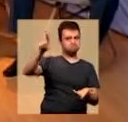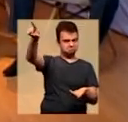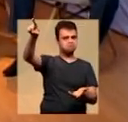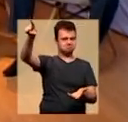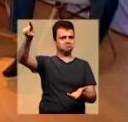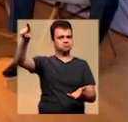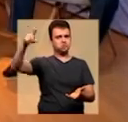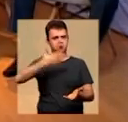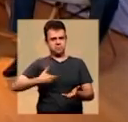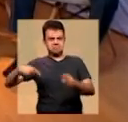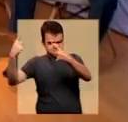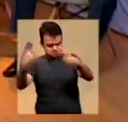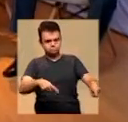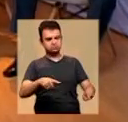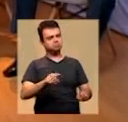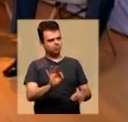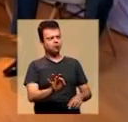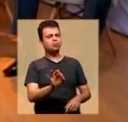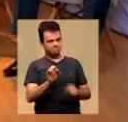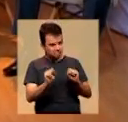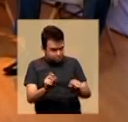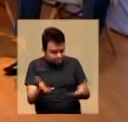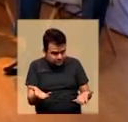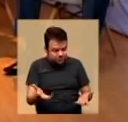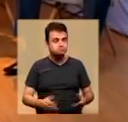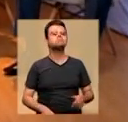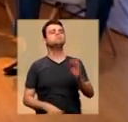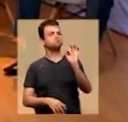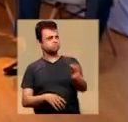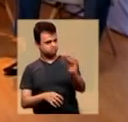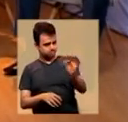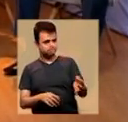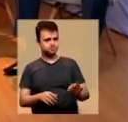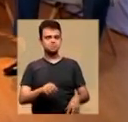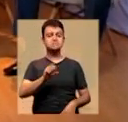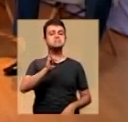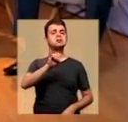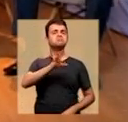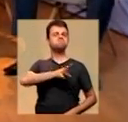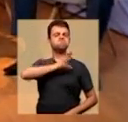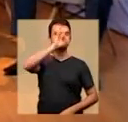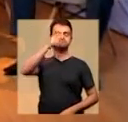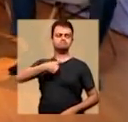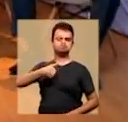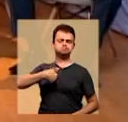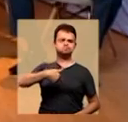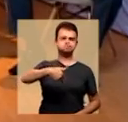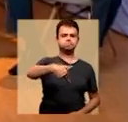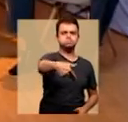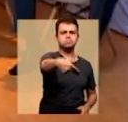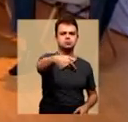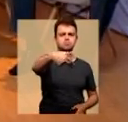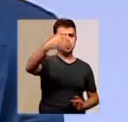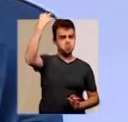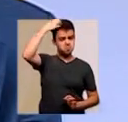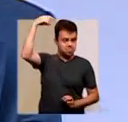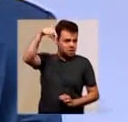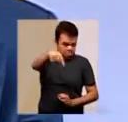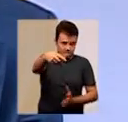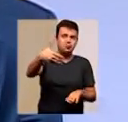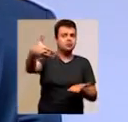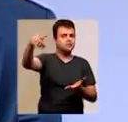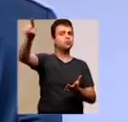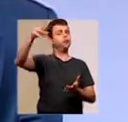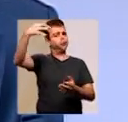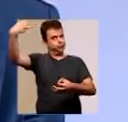Sim. Também. Perfeito, é isso mesmo. Se o pedestre for o causador do acidente por exclusividade,